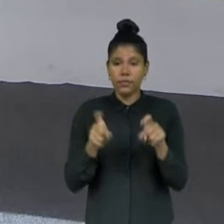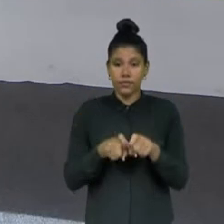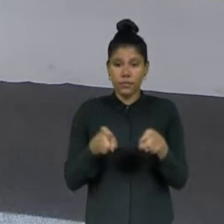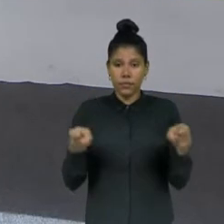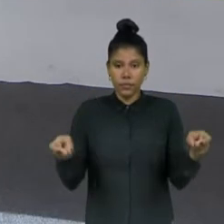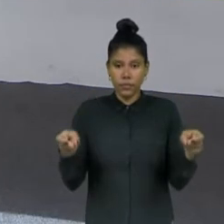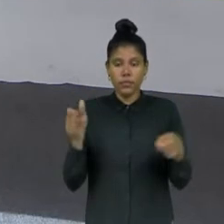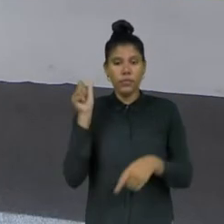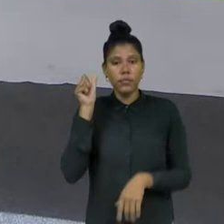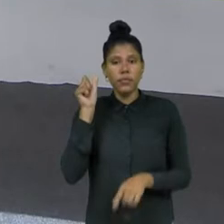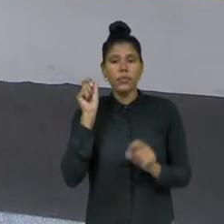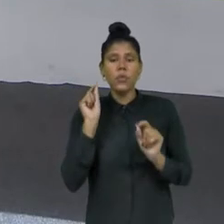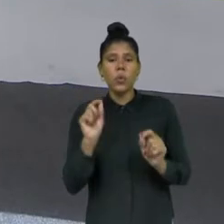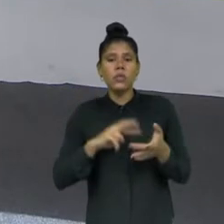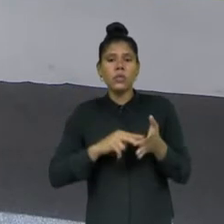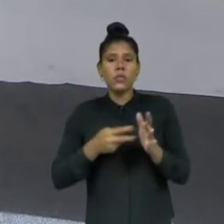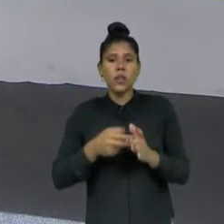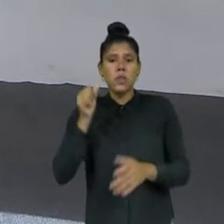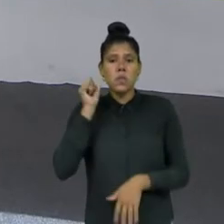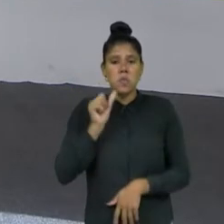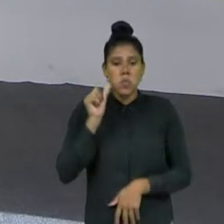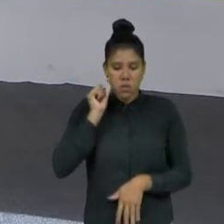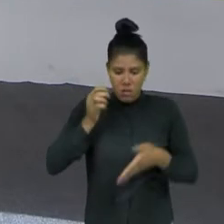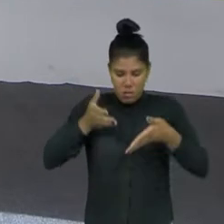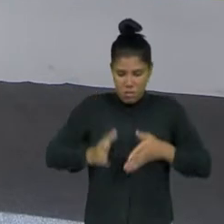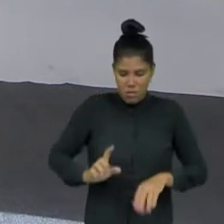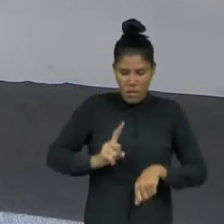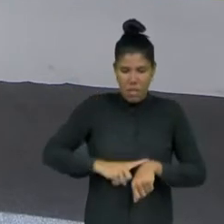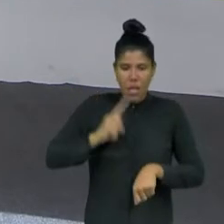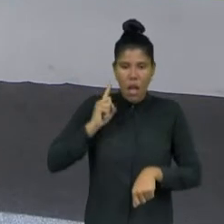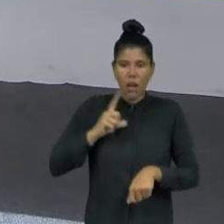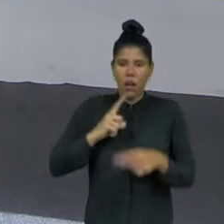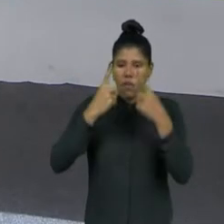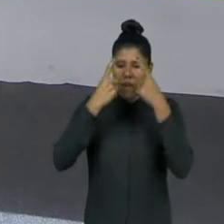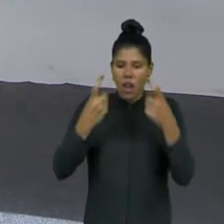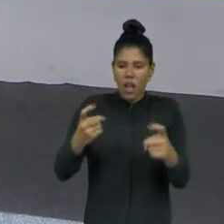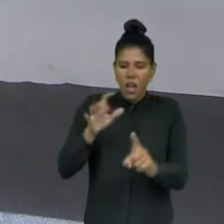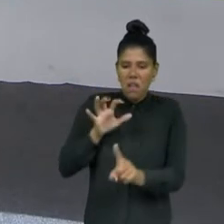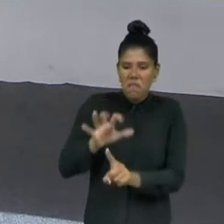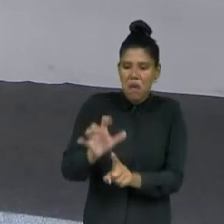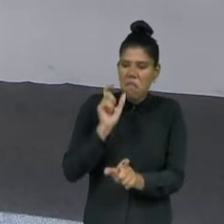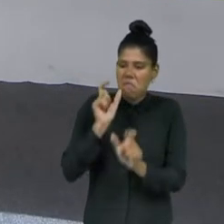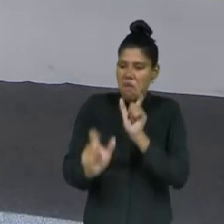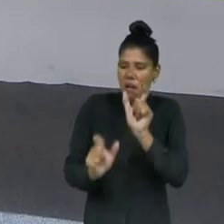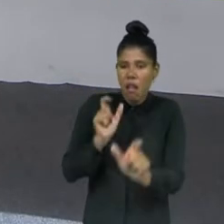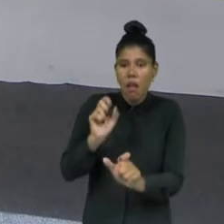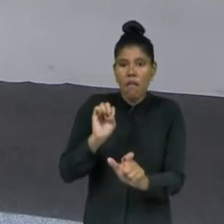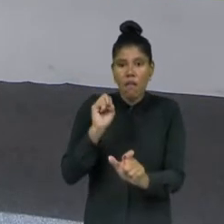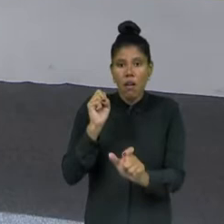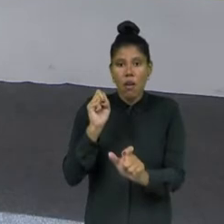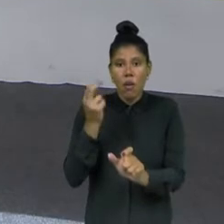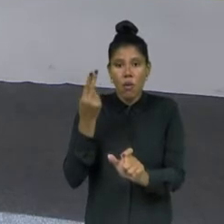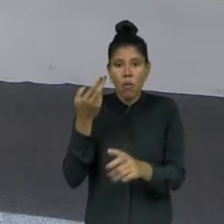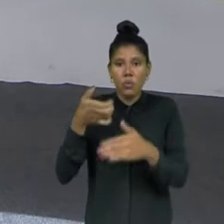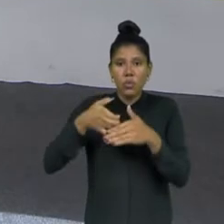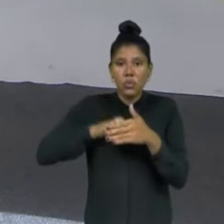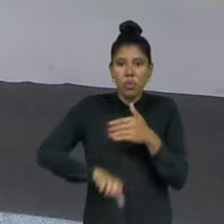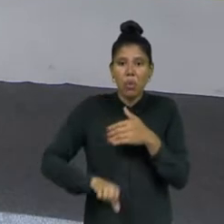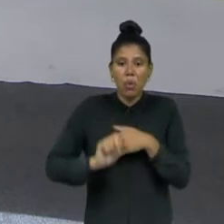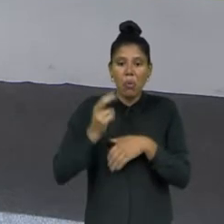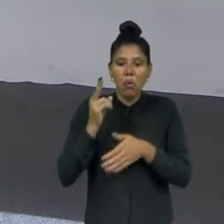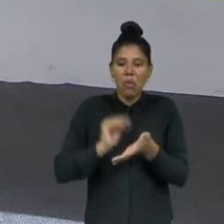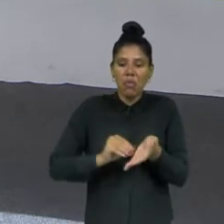envolvendo abuso físico, sexual, verbal, psicológico, ou até mesmo falhas na oferta do cuidado